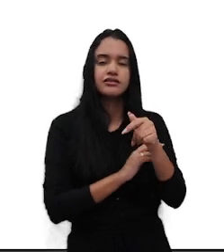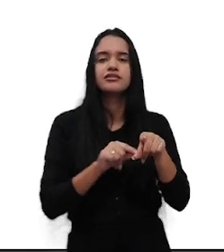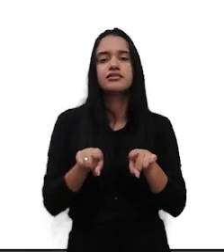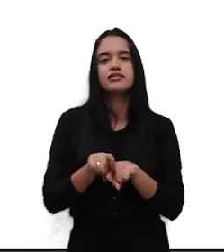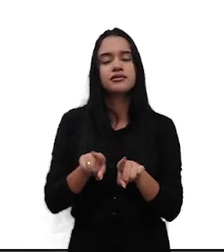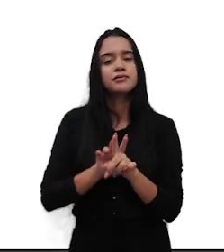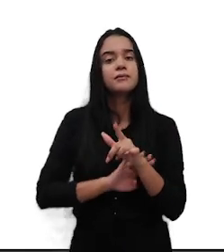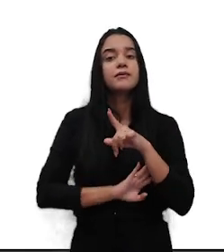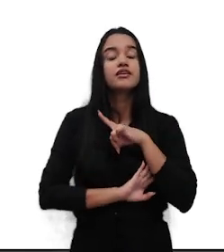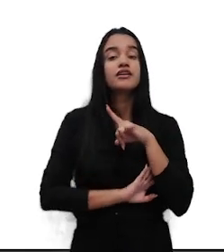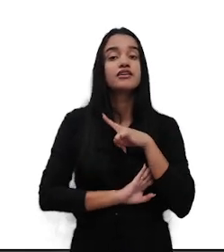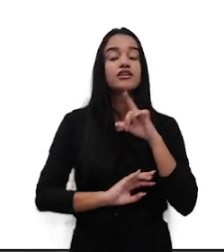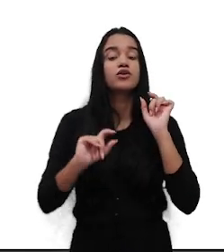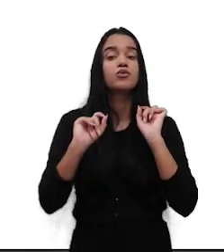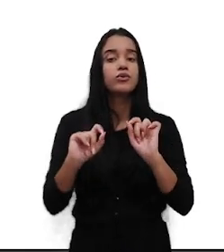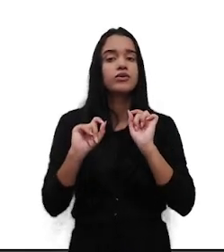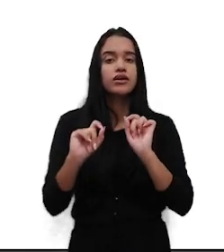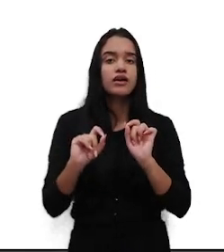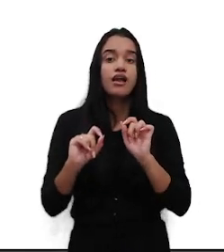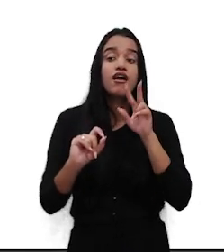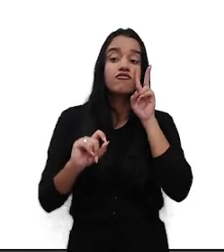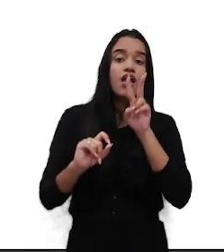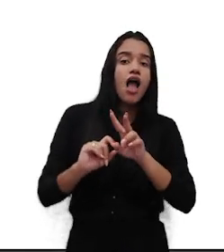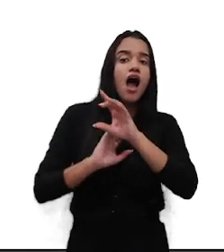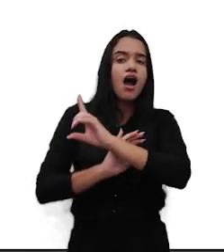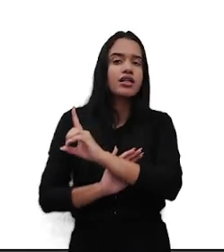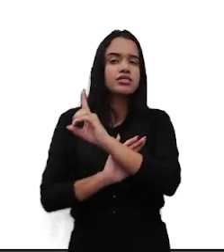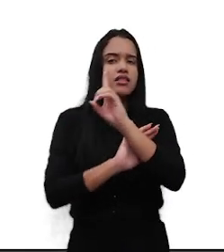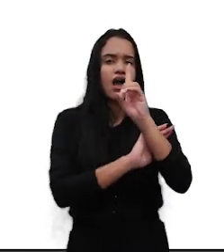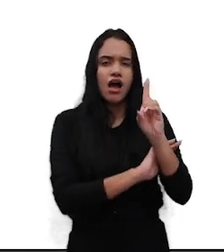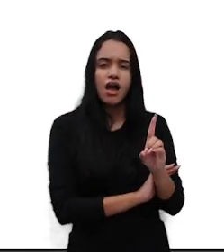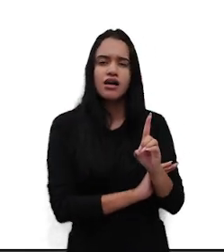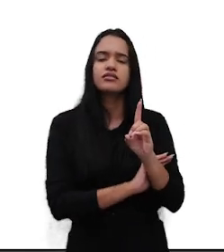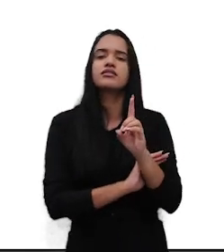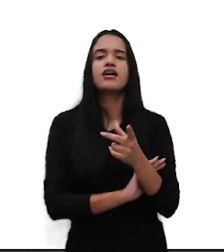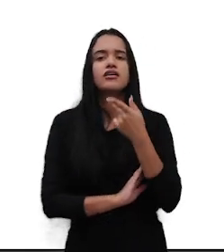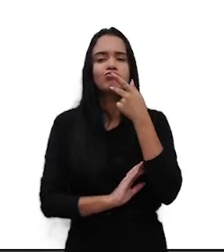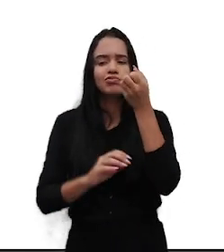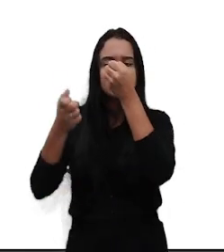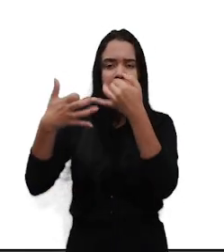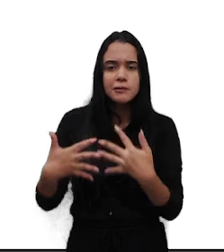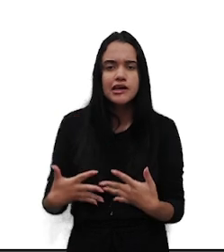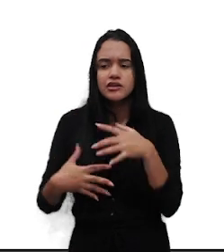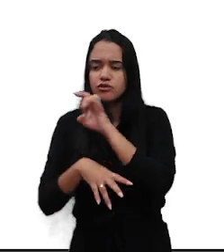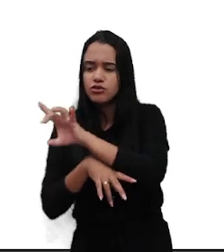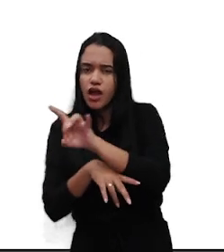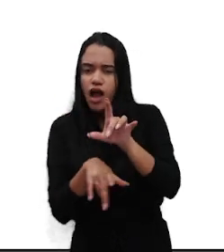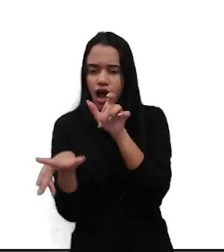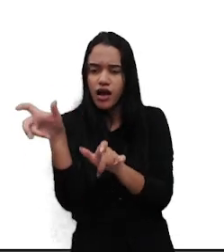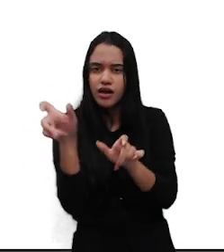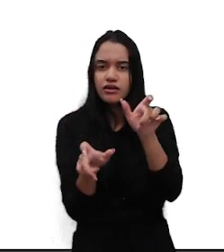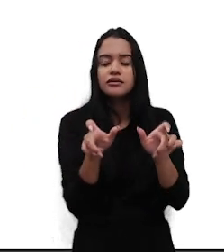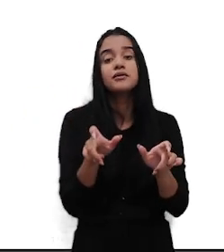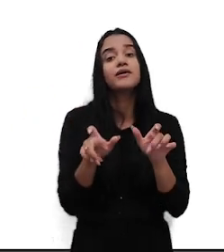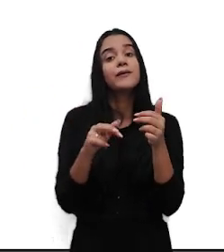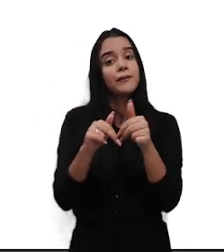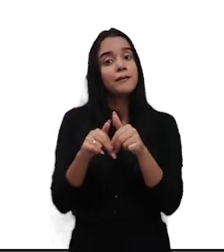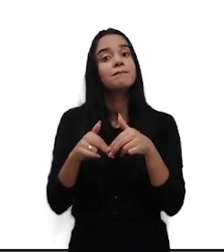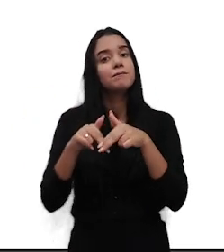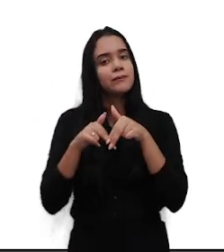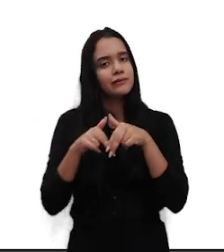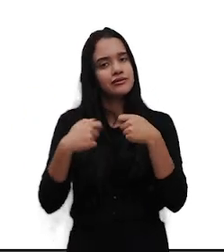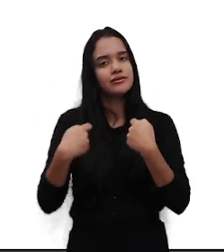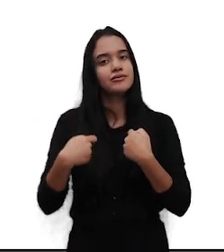tem que ter a preocupação de ver data, os membros, a fala de cada um. É para isso que existe a ata, né? Para a